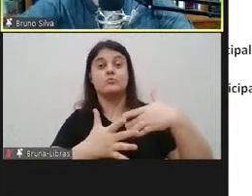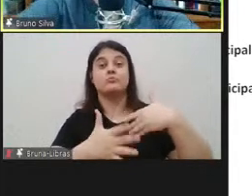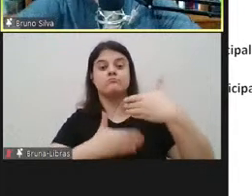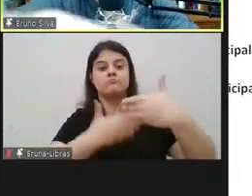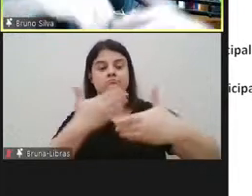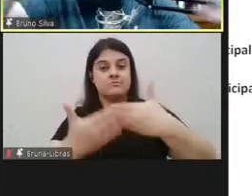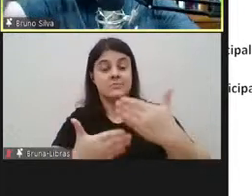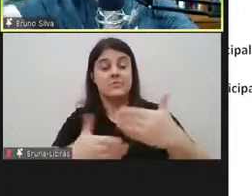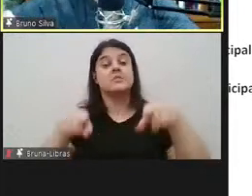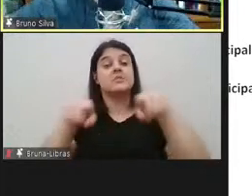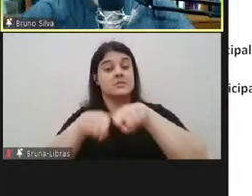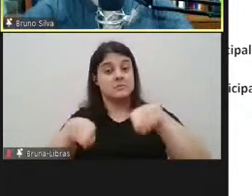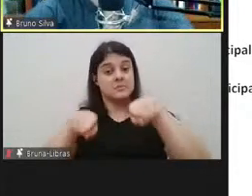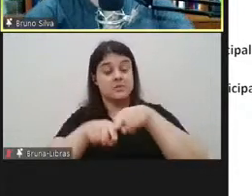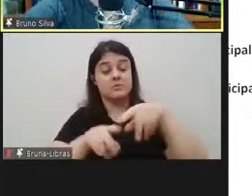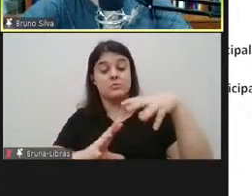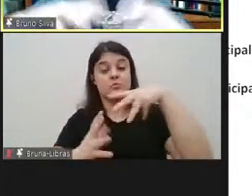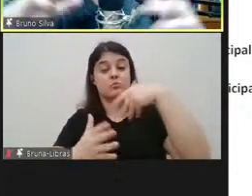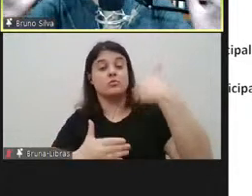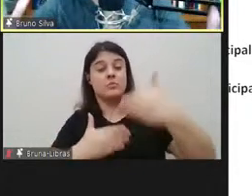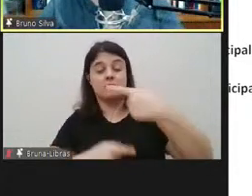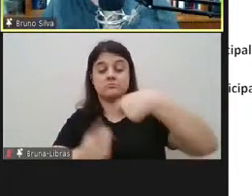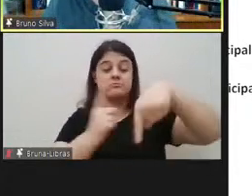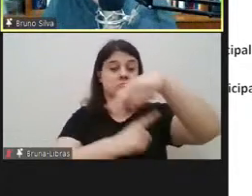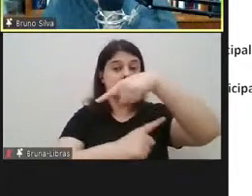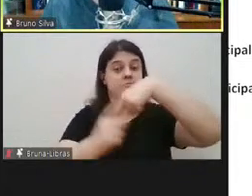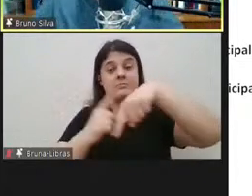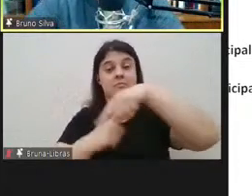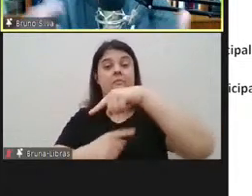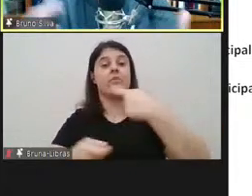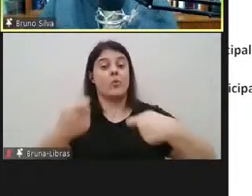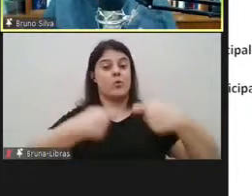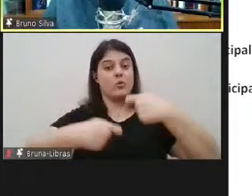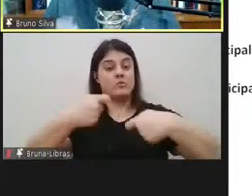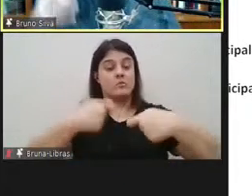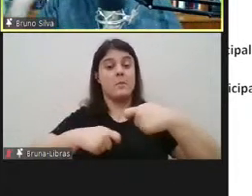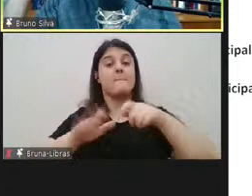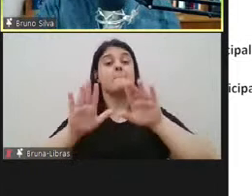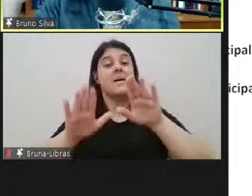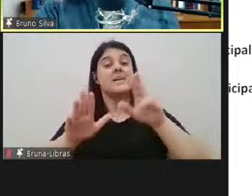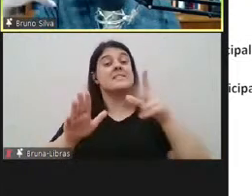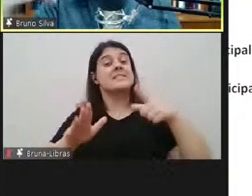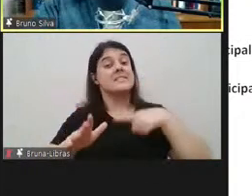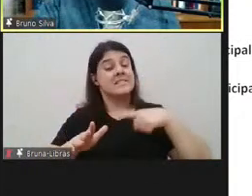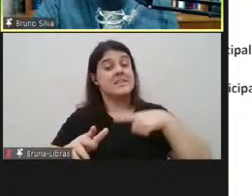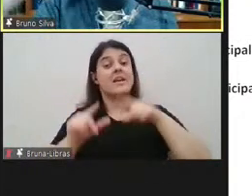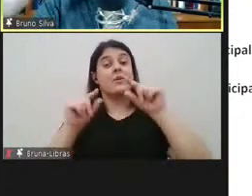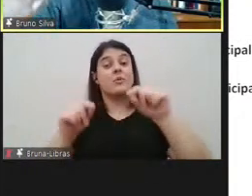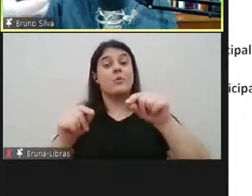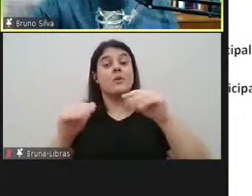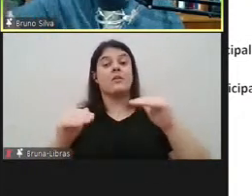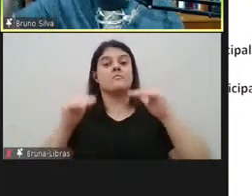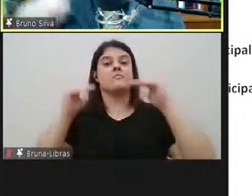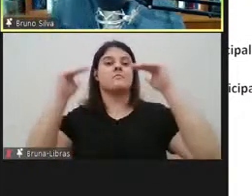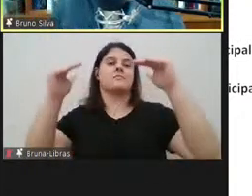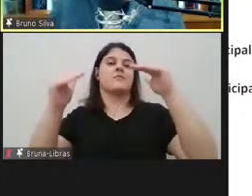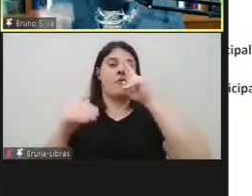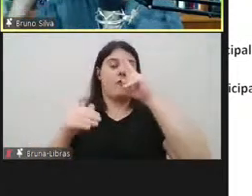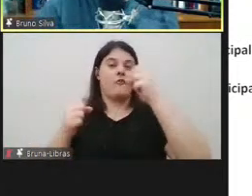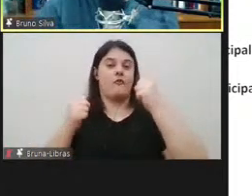é um Desafio significativo dentro do mundo cada vez mais interligado economicamente mas que não abre mão da sua ideia de soberania